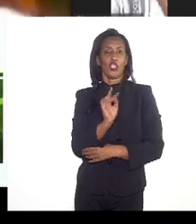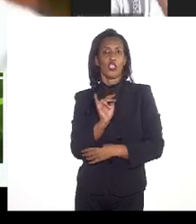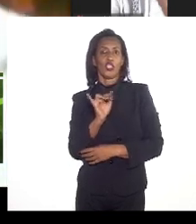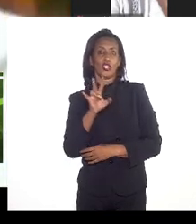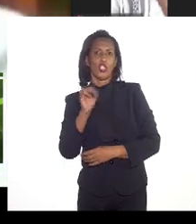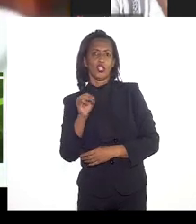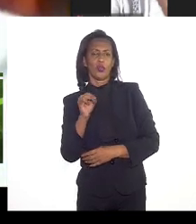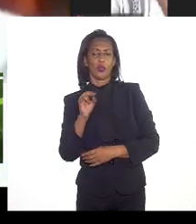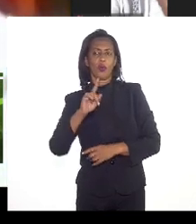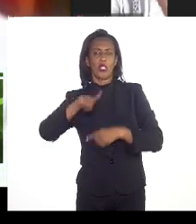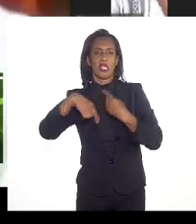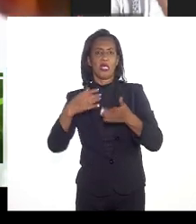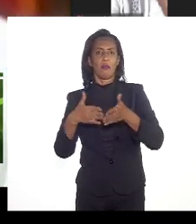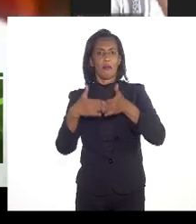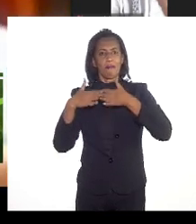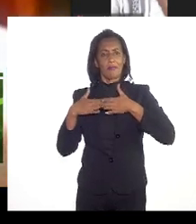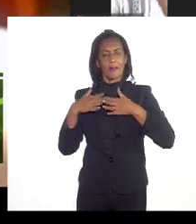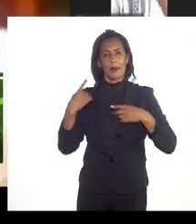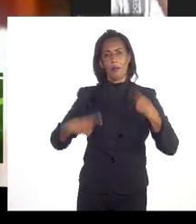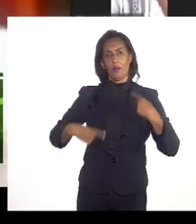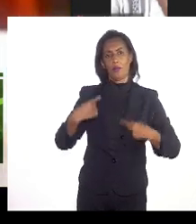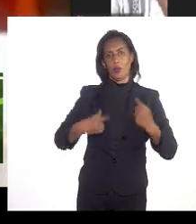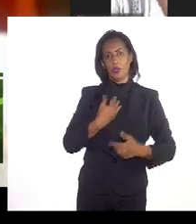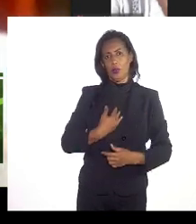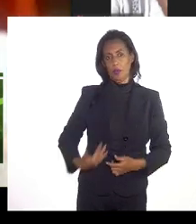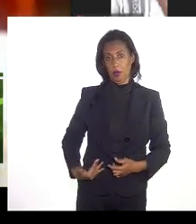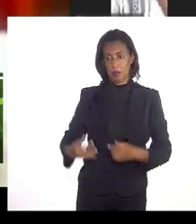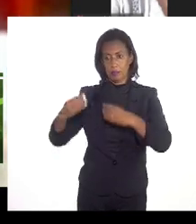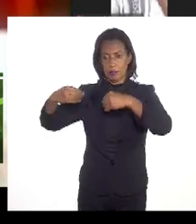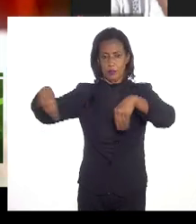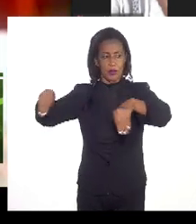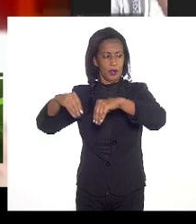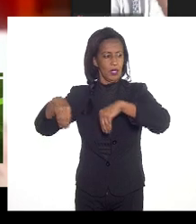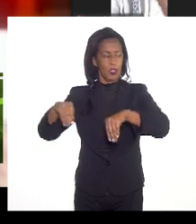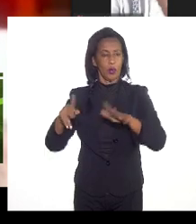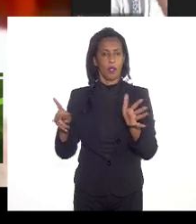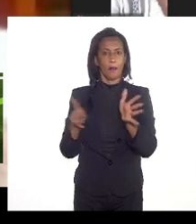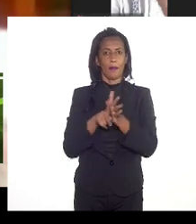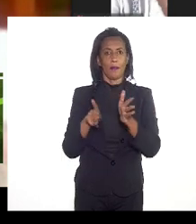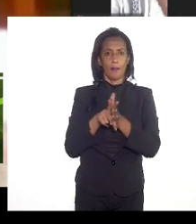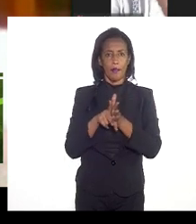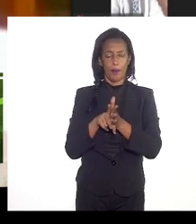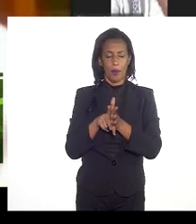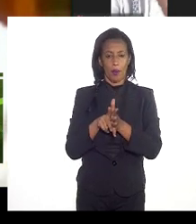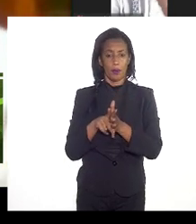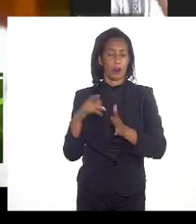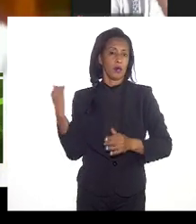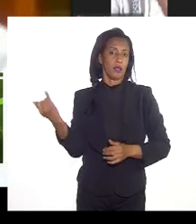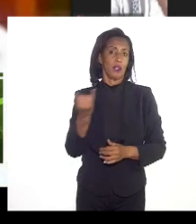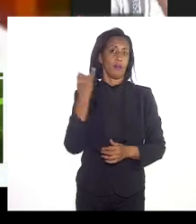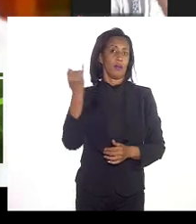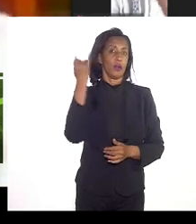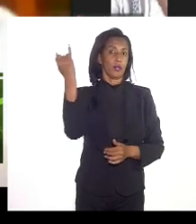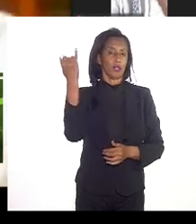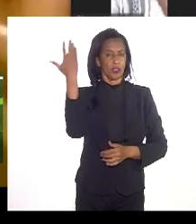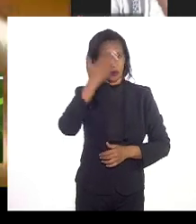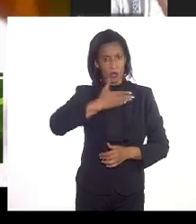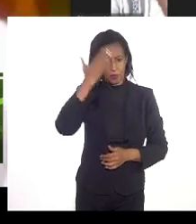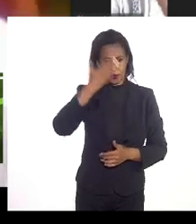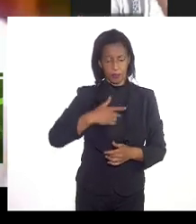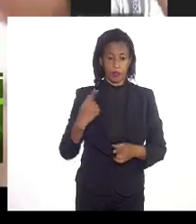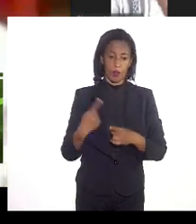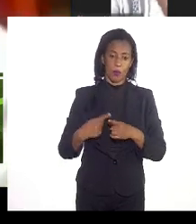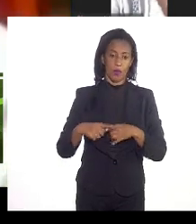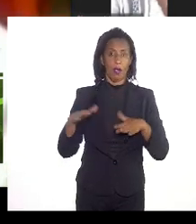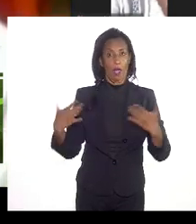depois se omite nas políticas públicas. O território é um espaço central para os povos e comunidades tradicionais, e isso é fundamental que esteja presente. Porque aí,